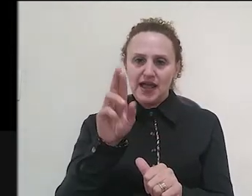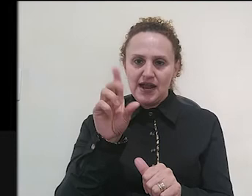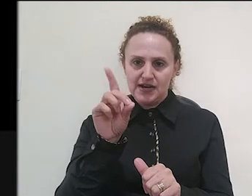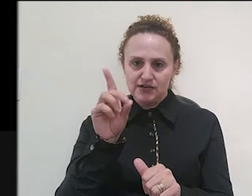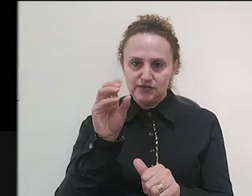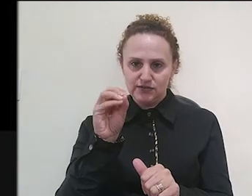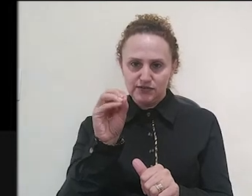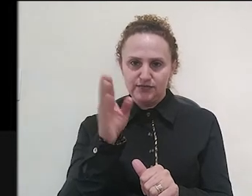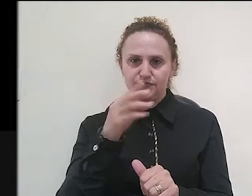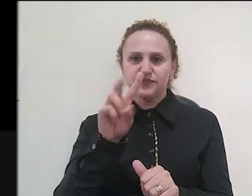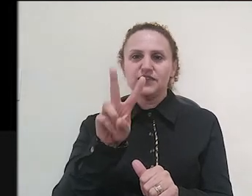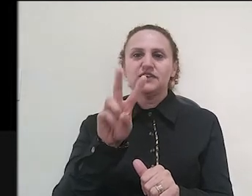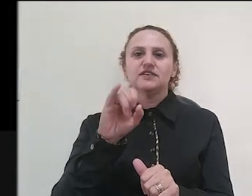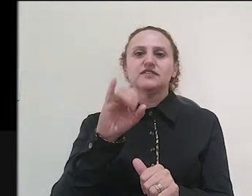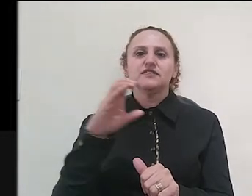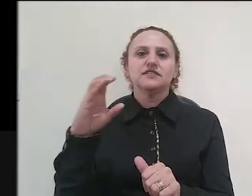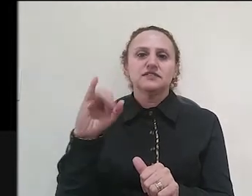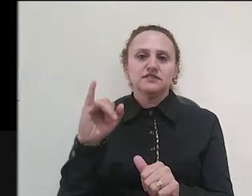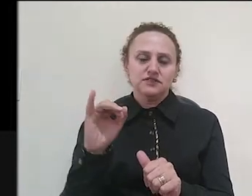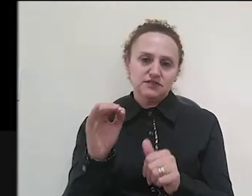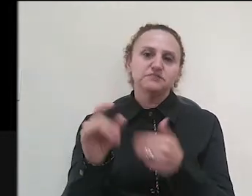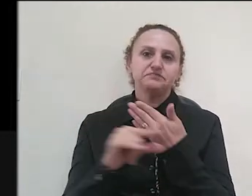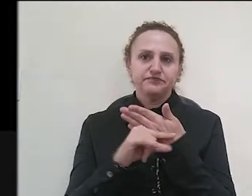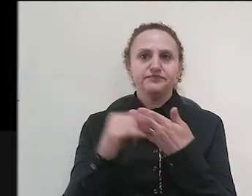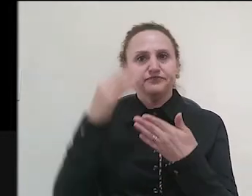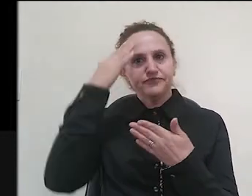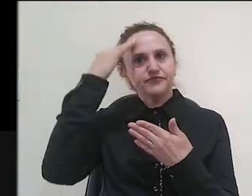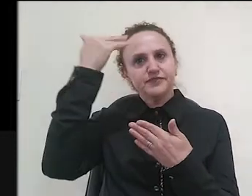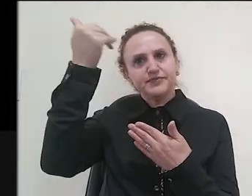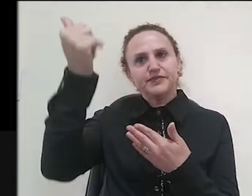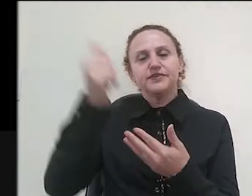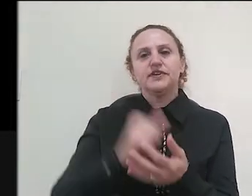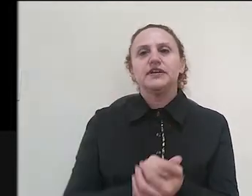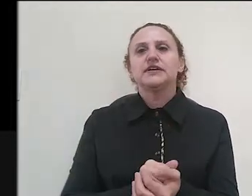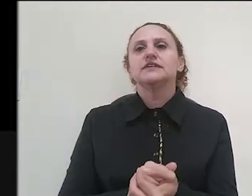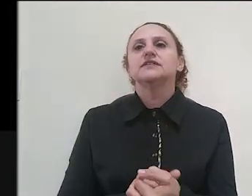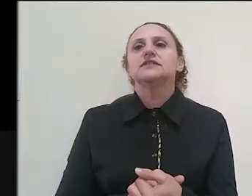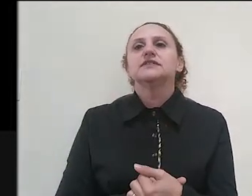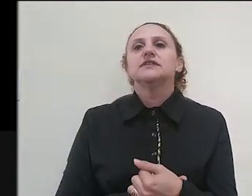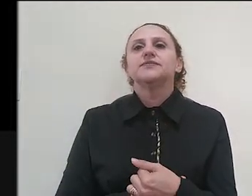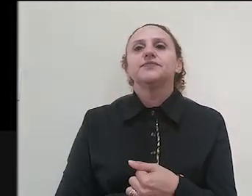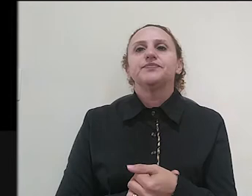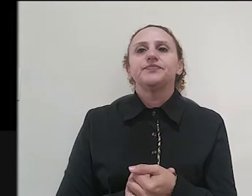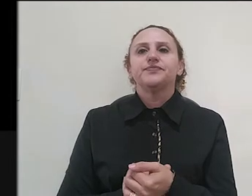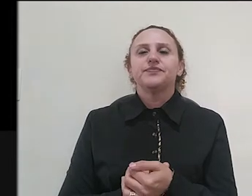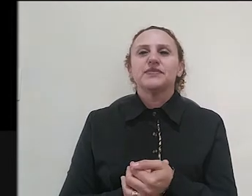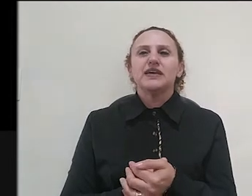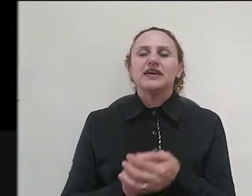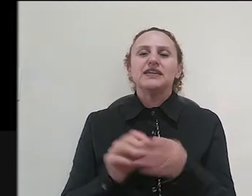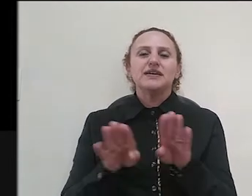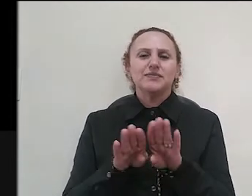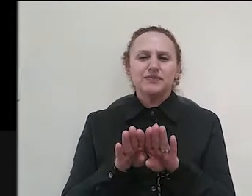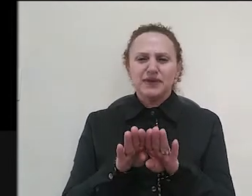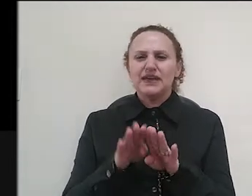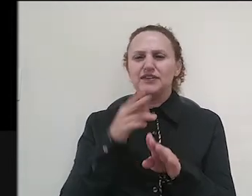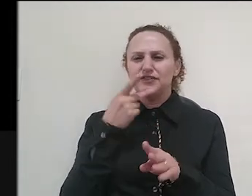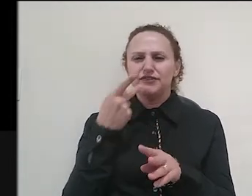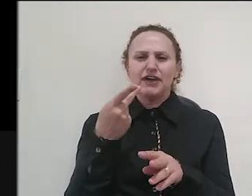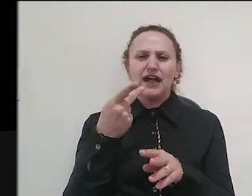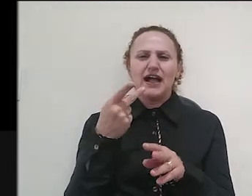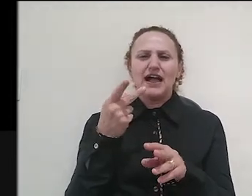Renascimento. Se contrapõe a esse período que se chama, né, alguns chamam, e outros contestam, que se chama a Era das Trevas, em